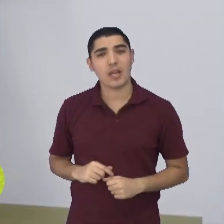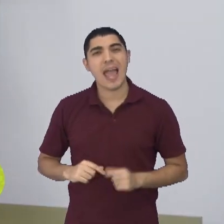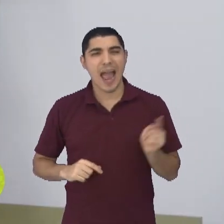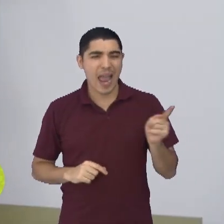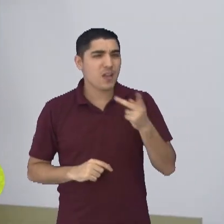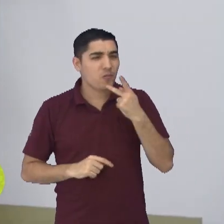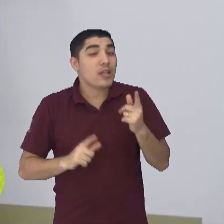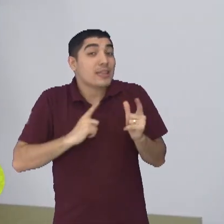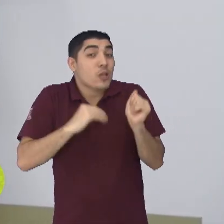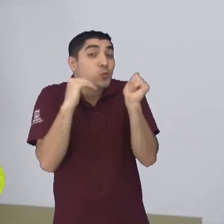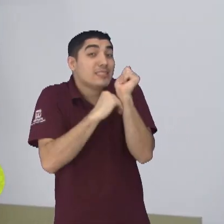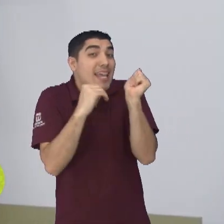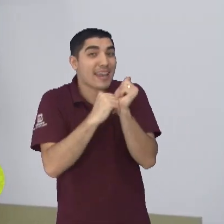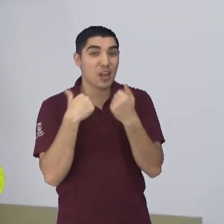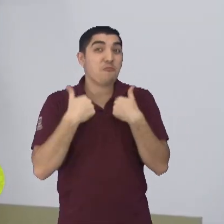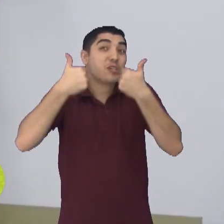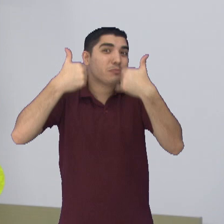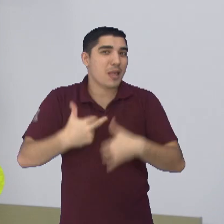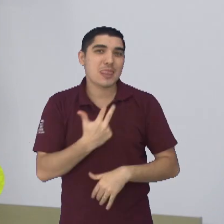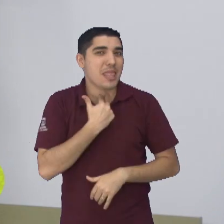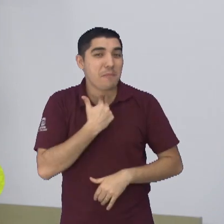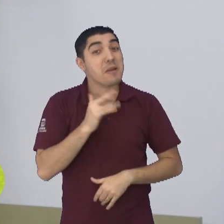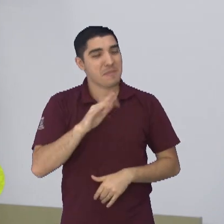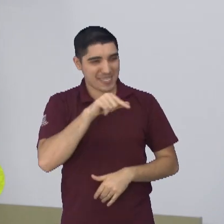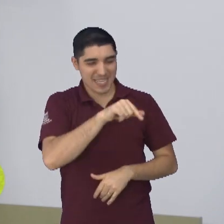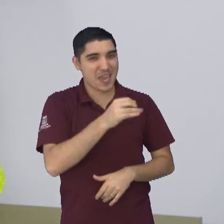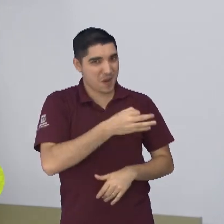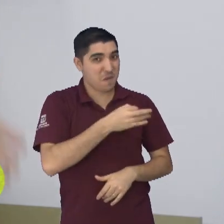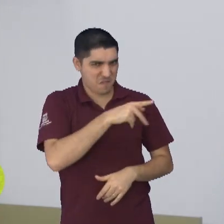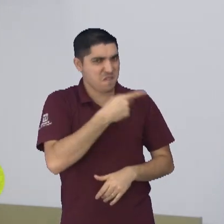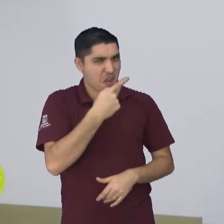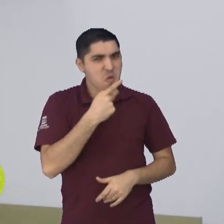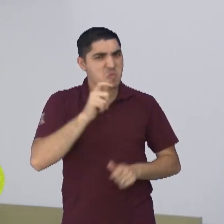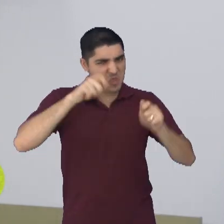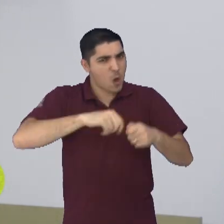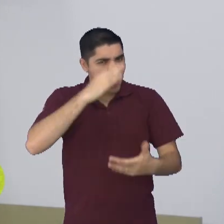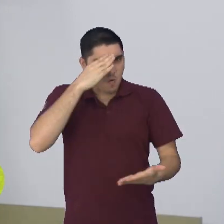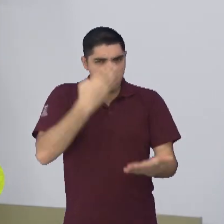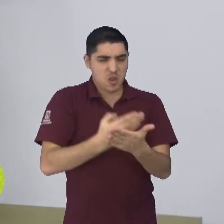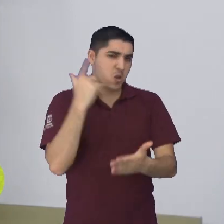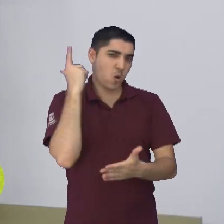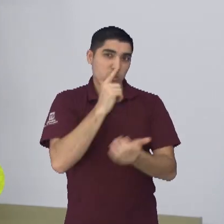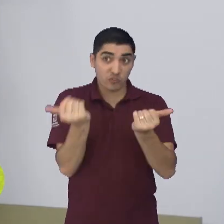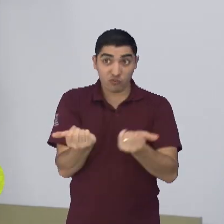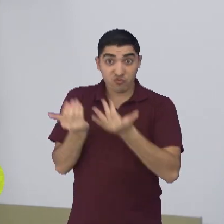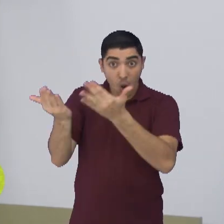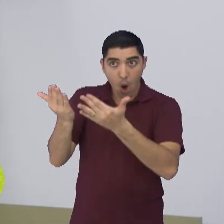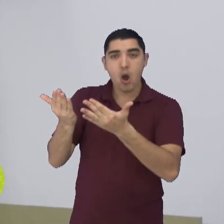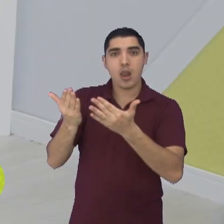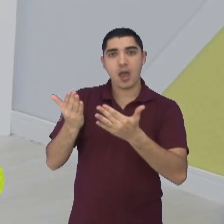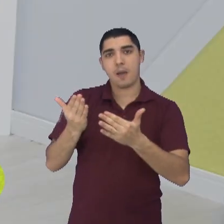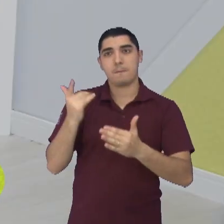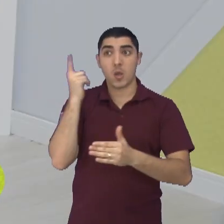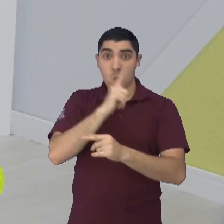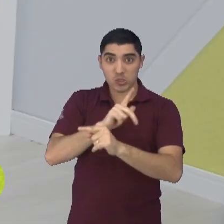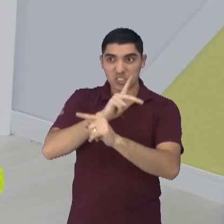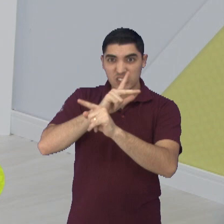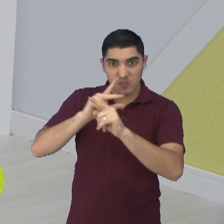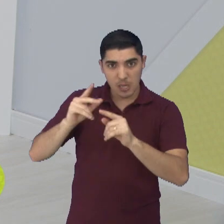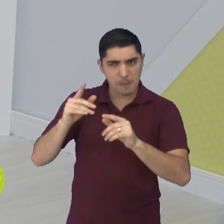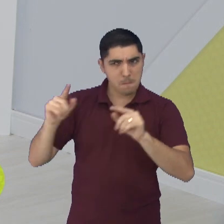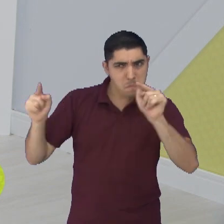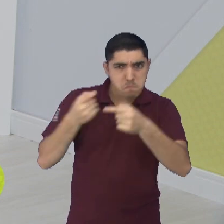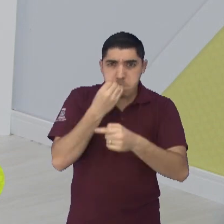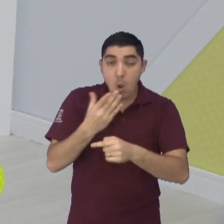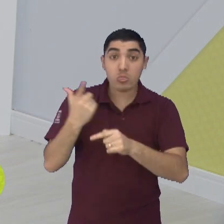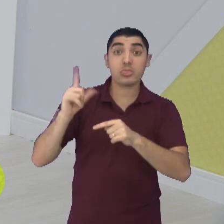tem os segredos dele lá, não vou entregar também, mas ele está bem confiante que possa fazer um bom jogo na ida e principalmente na volta. E o jogo era importante